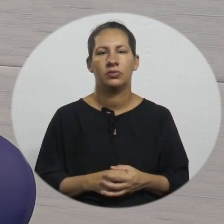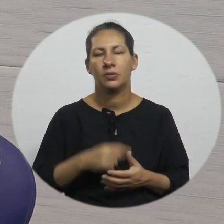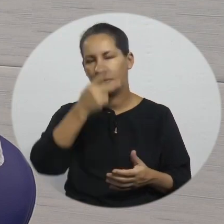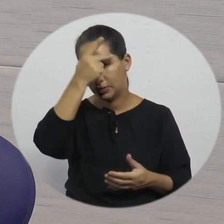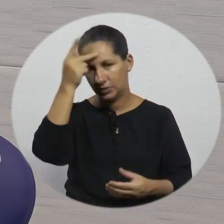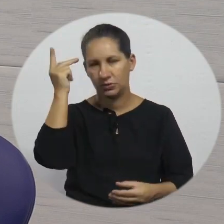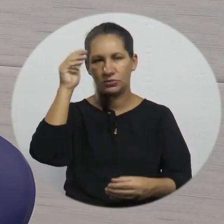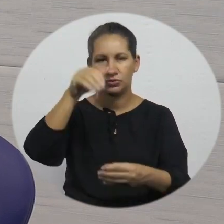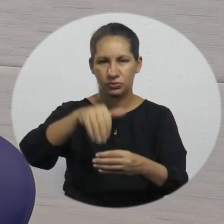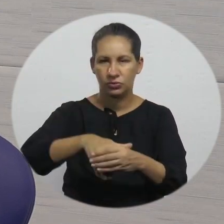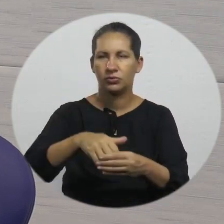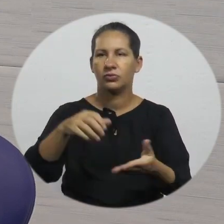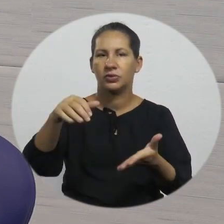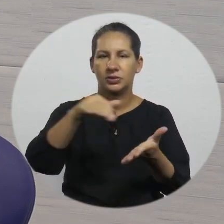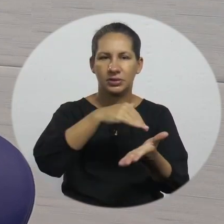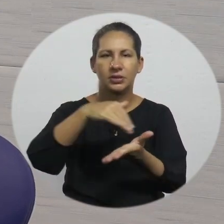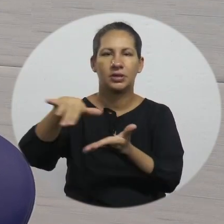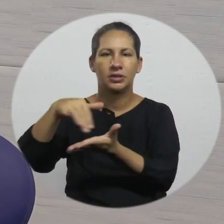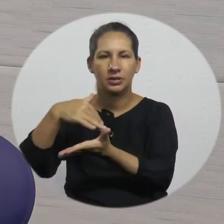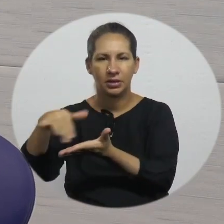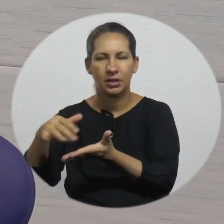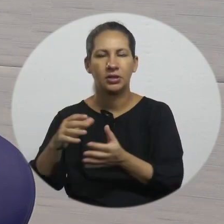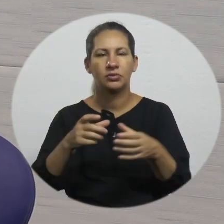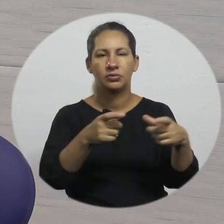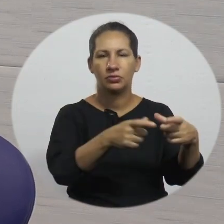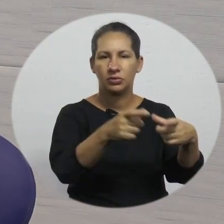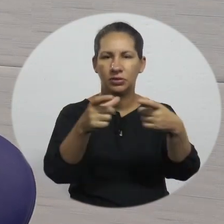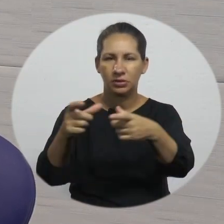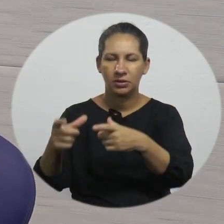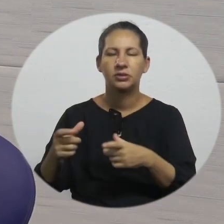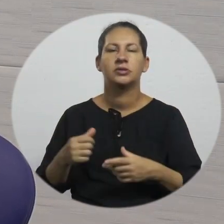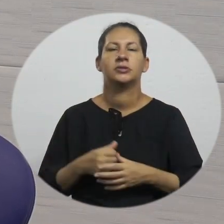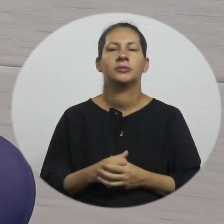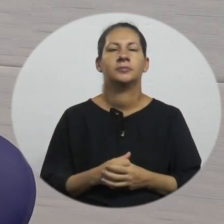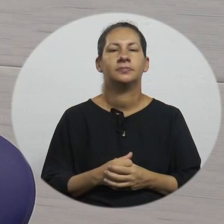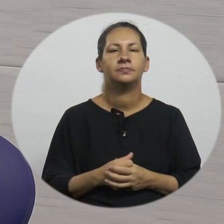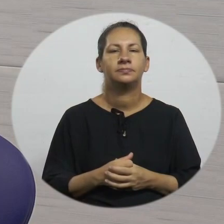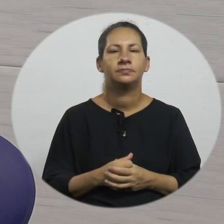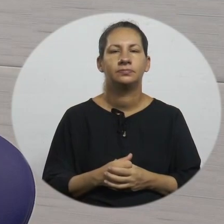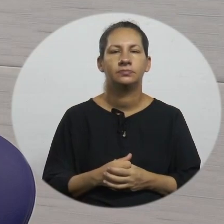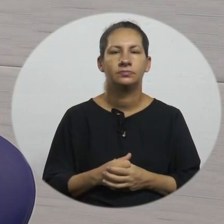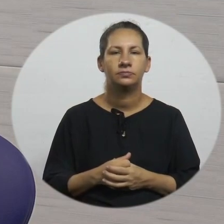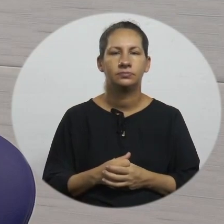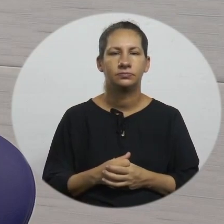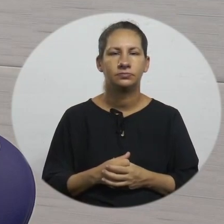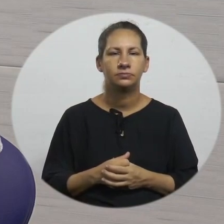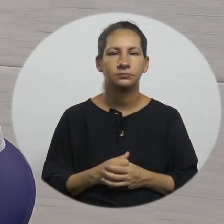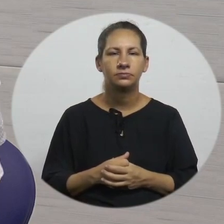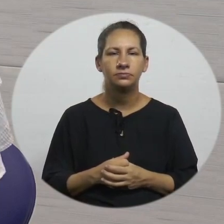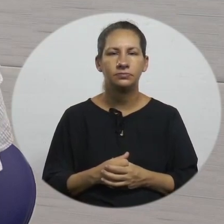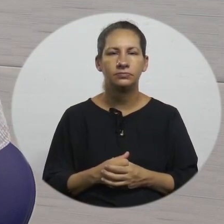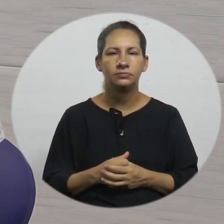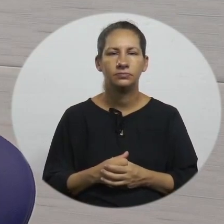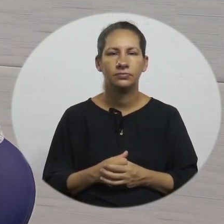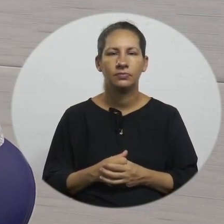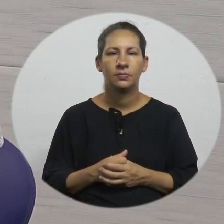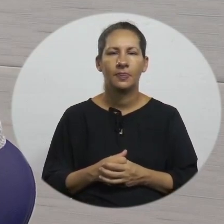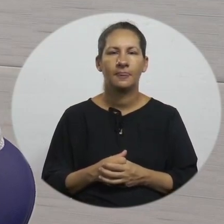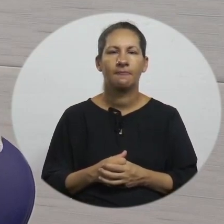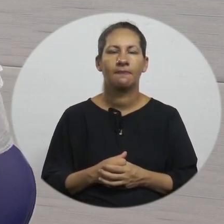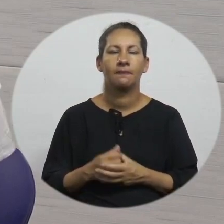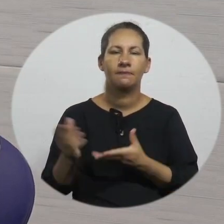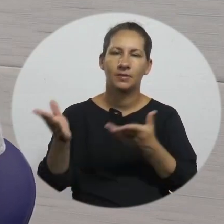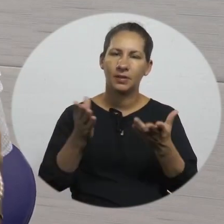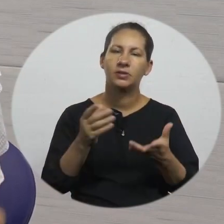da diretora e dos secretários, né, de todas as unidades administrativas, e